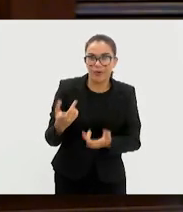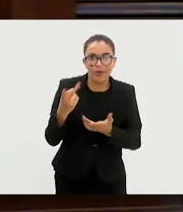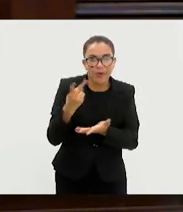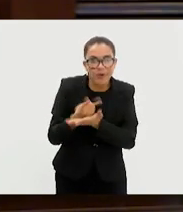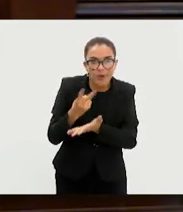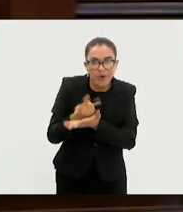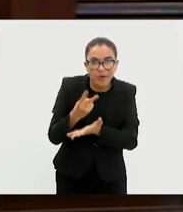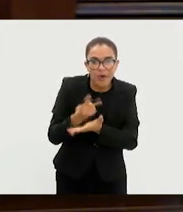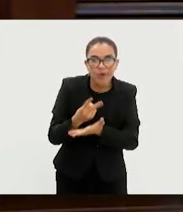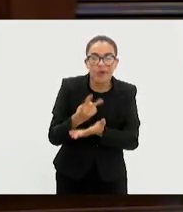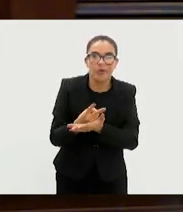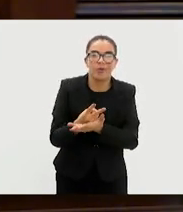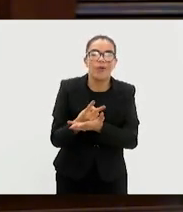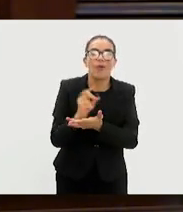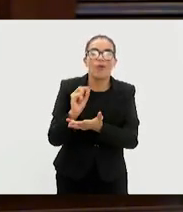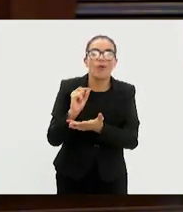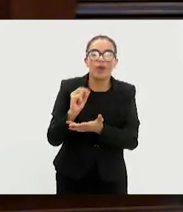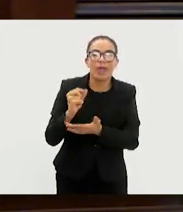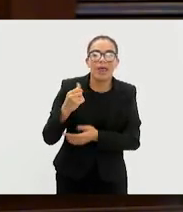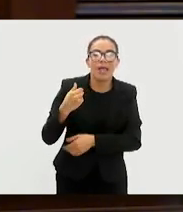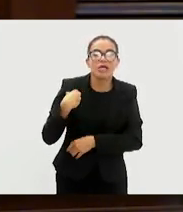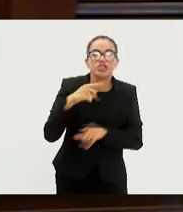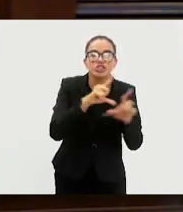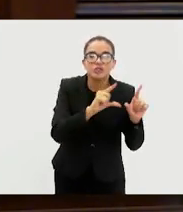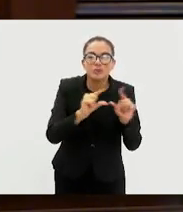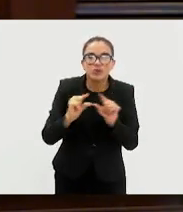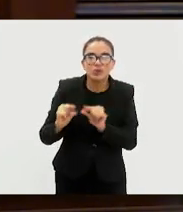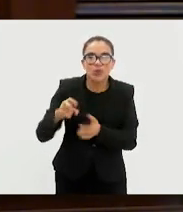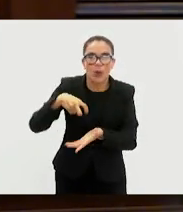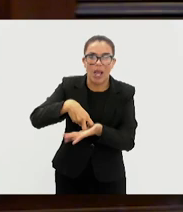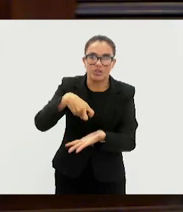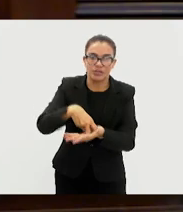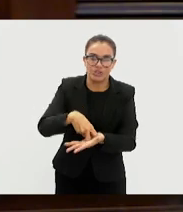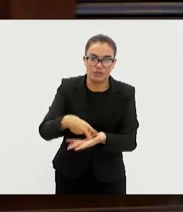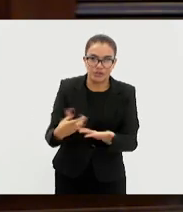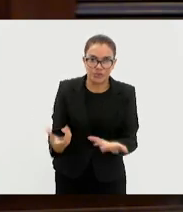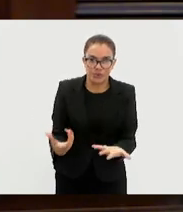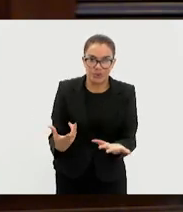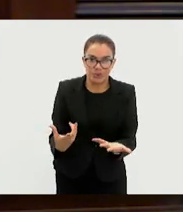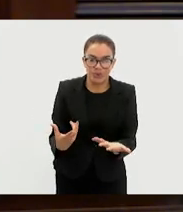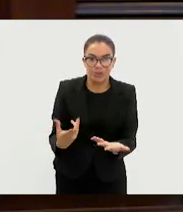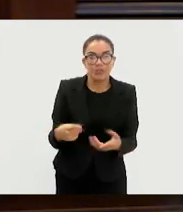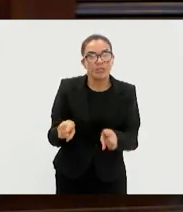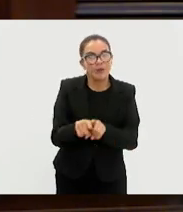o regime da progressão da pena. Não é possível que no Brasil